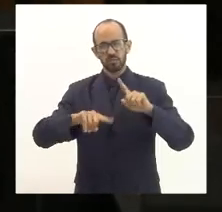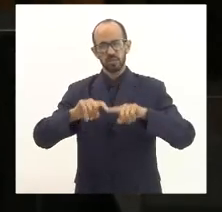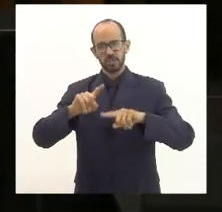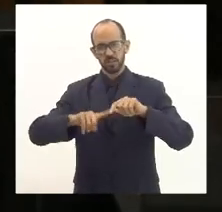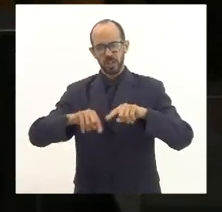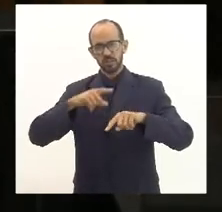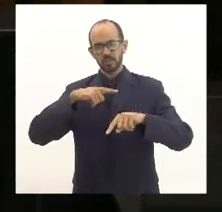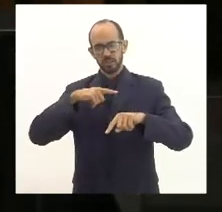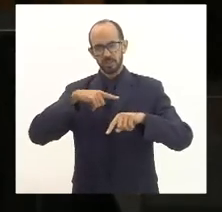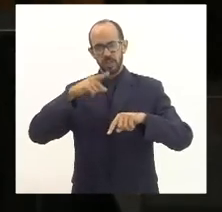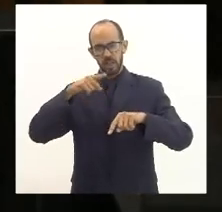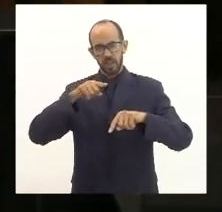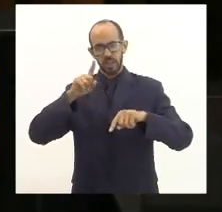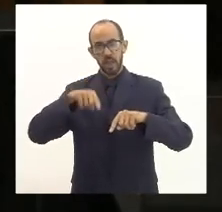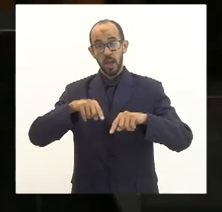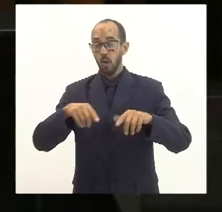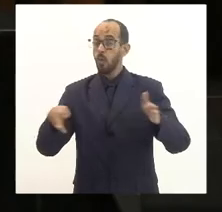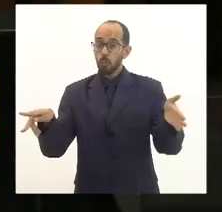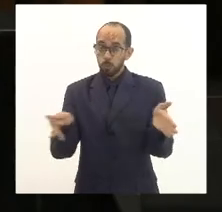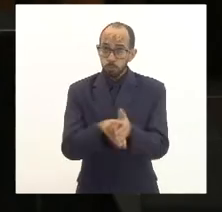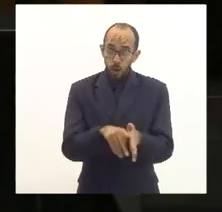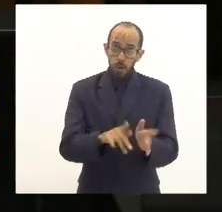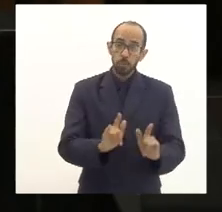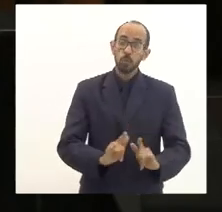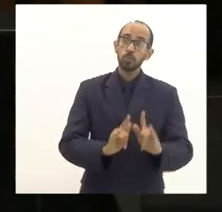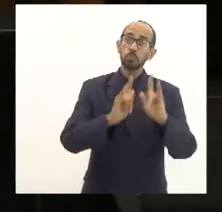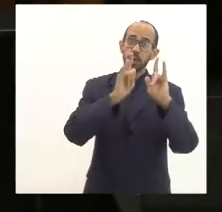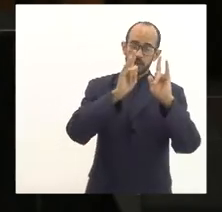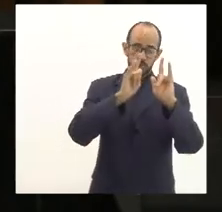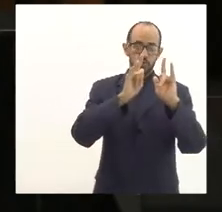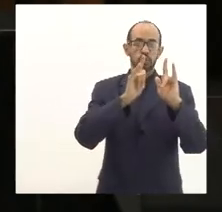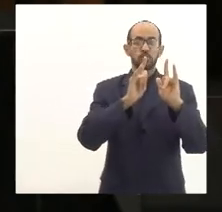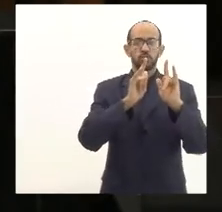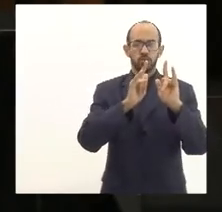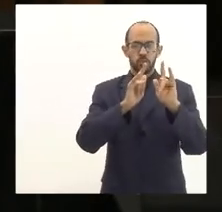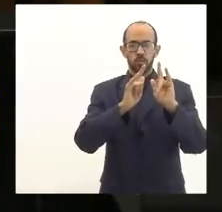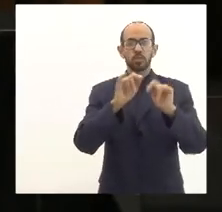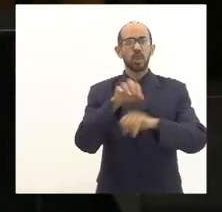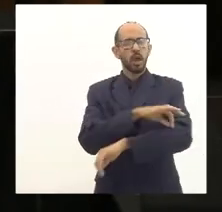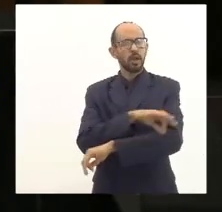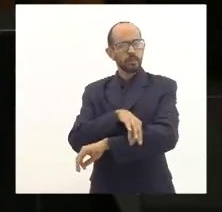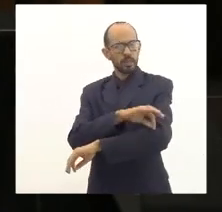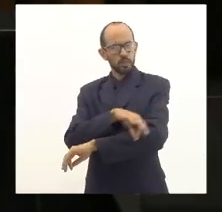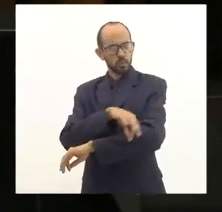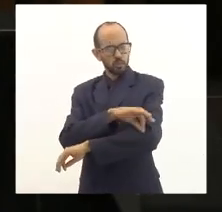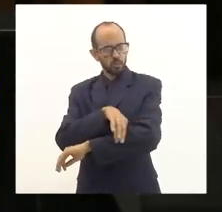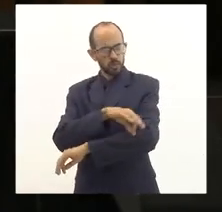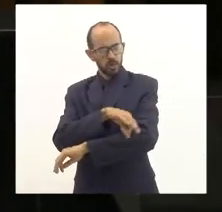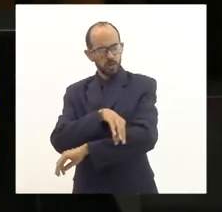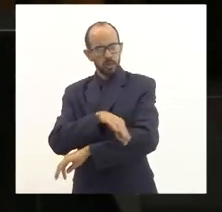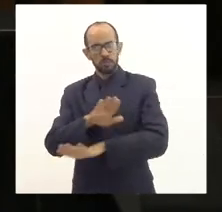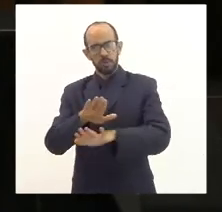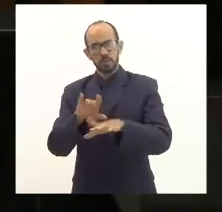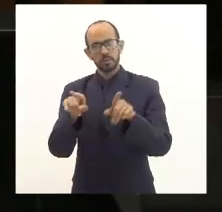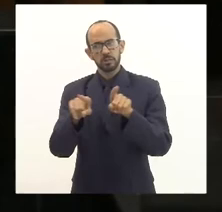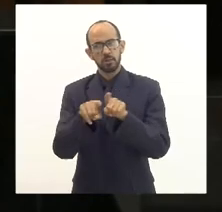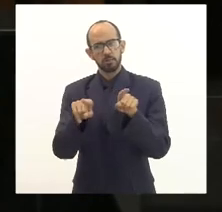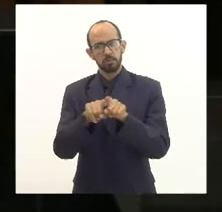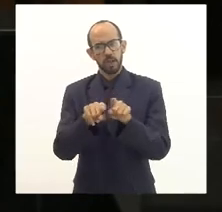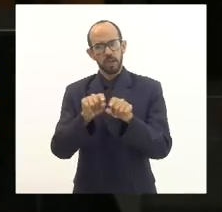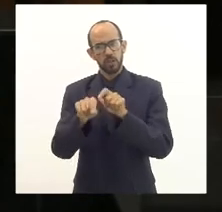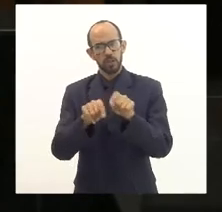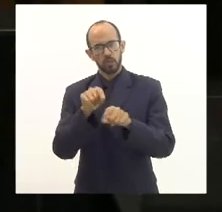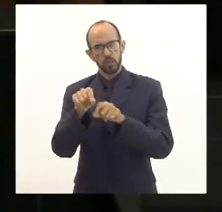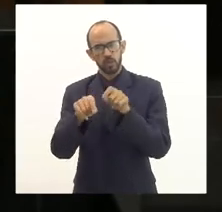representa o palácio esse seu ponto de vista arquitetônico mas também os